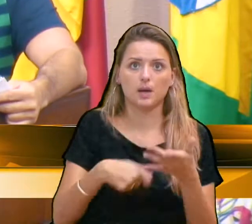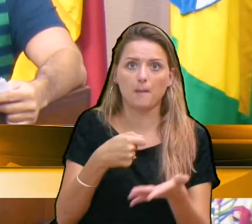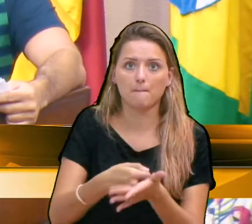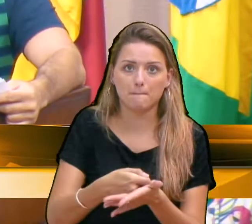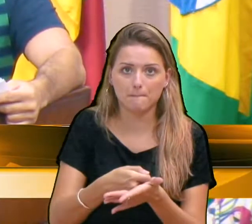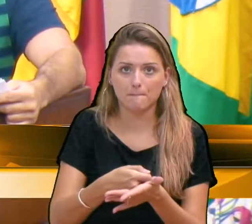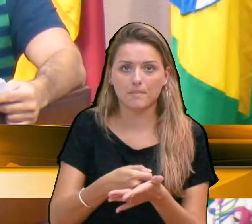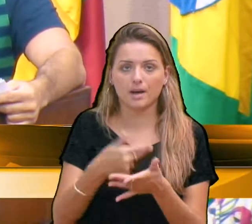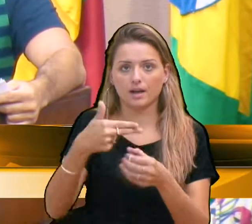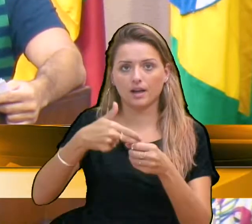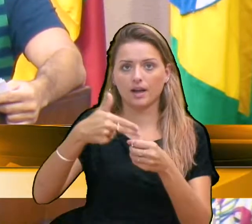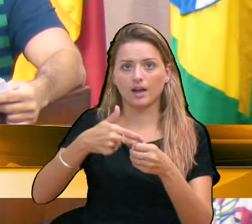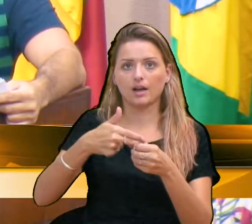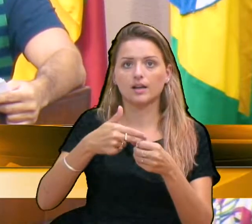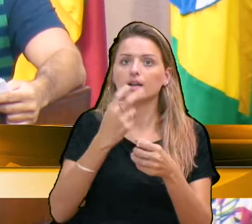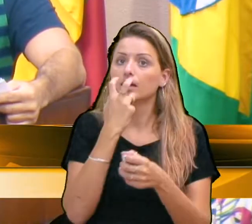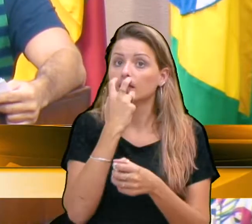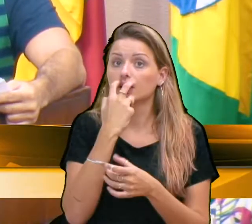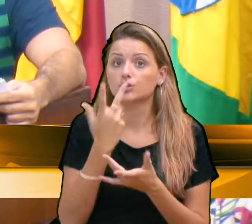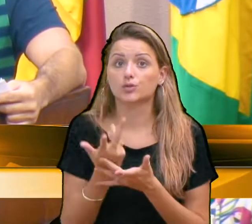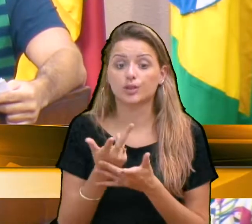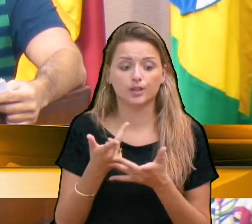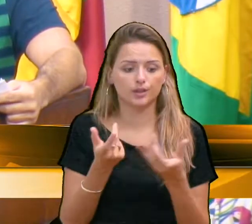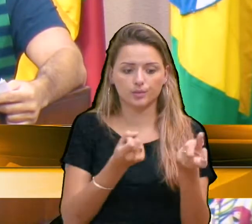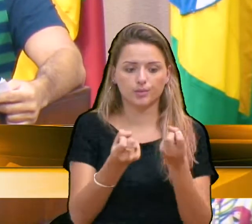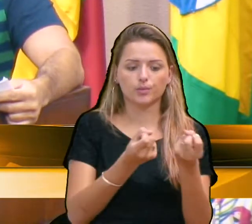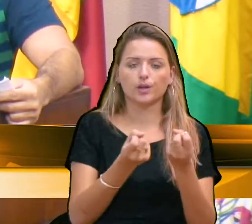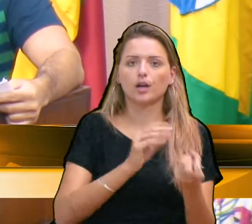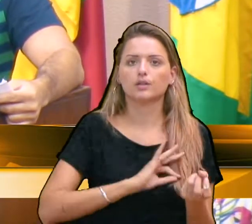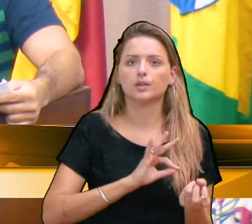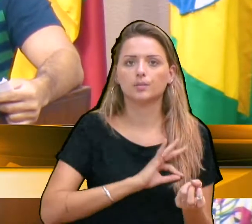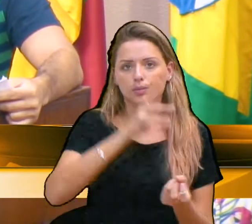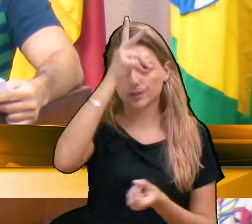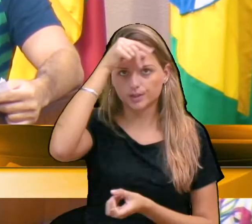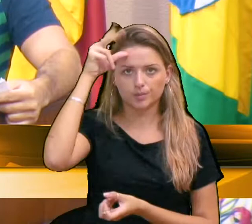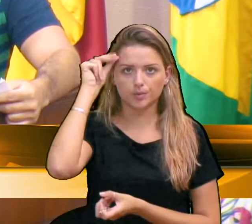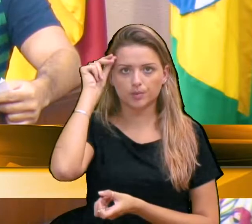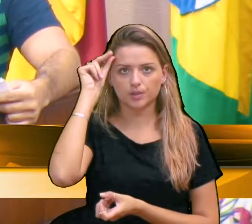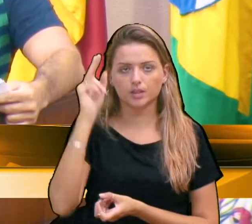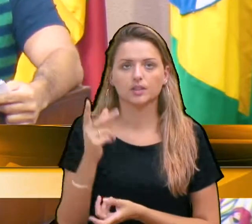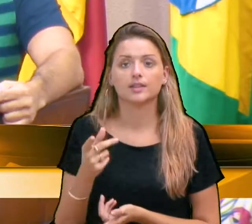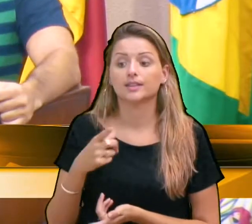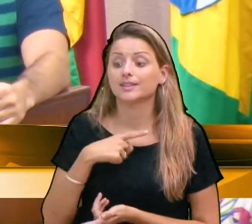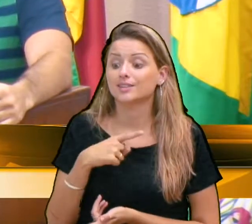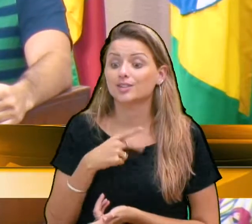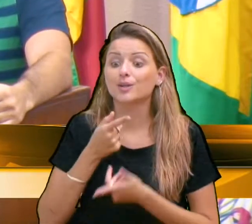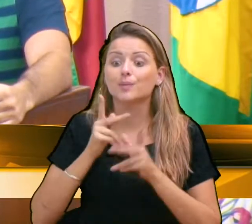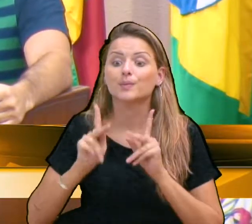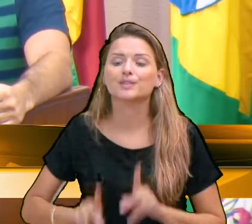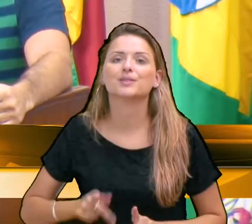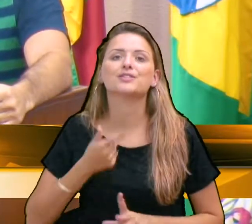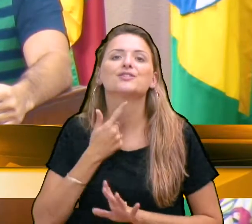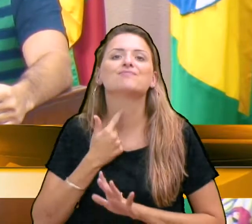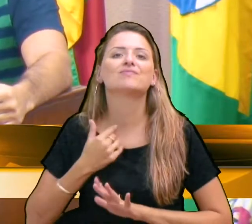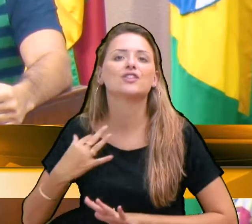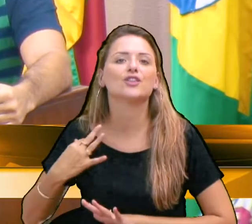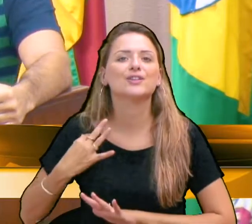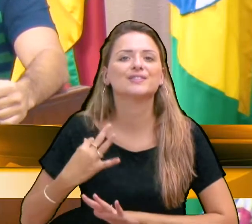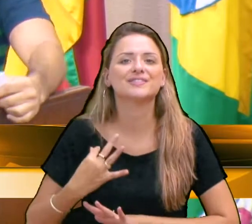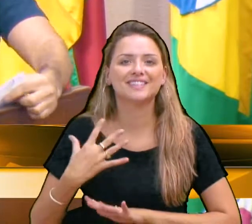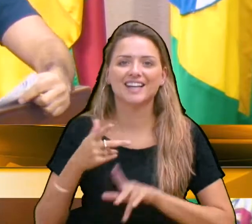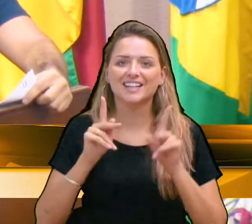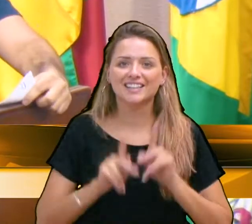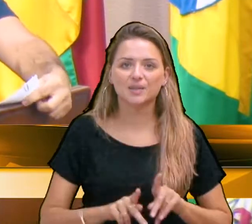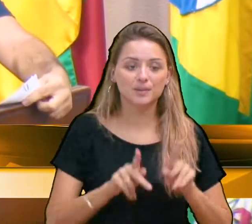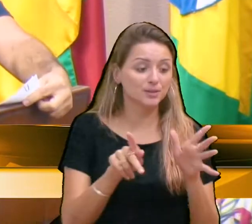para uma viatura da Guarda Municipal? Claro, nós tínhamos voluntários da Defesa Civil, pessoas